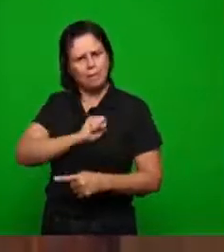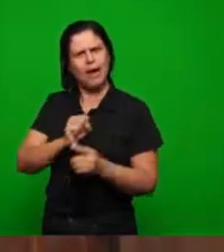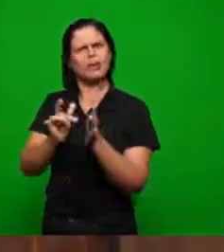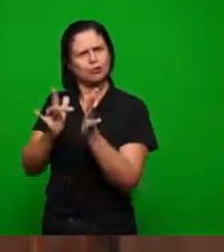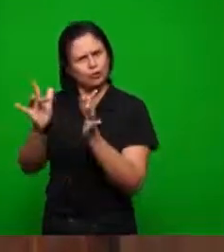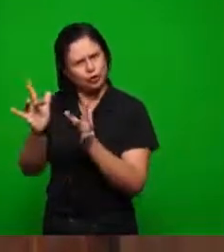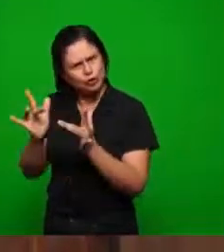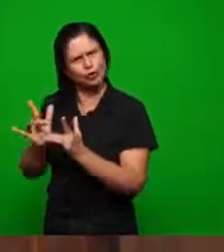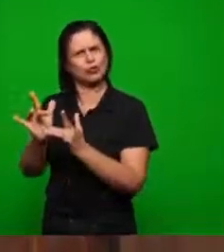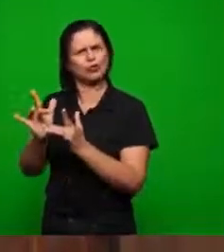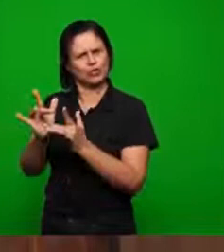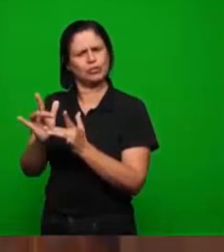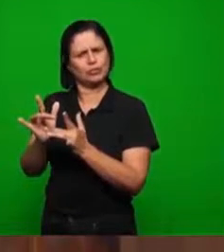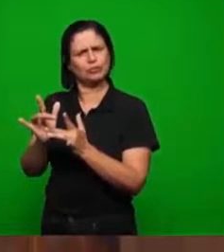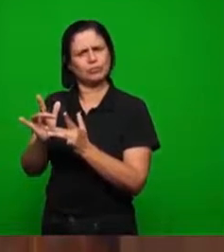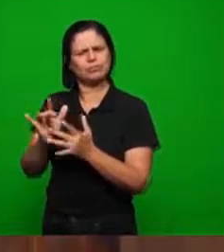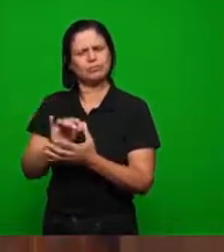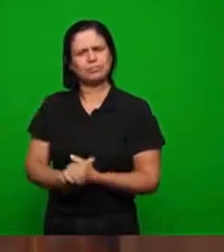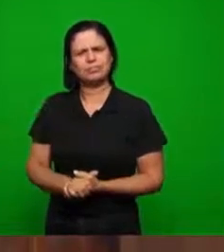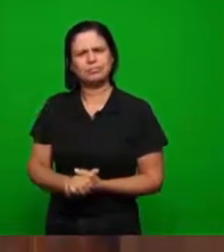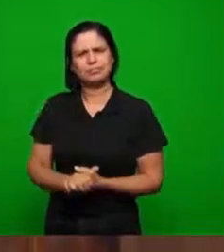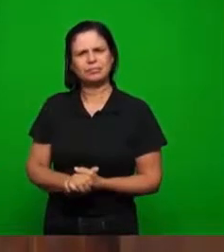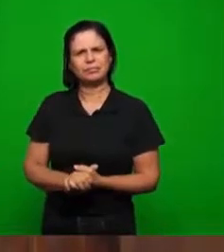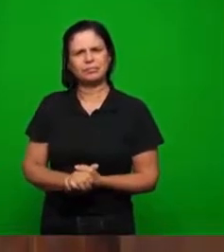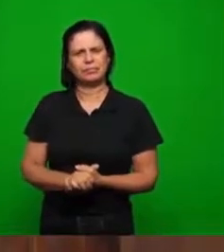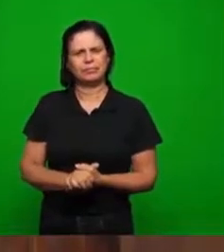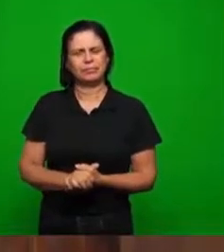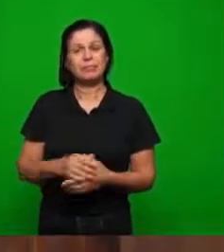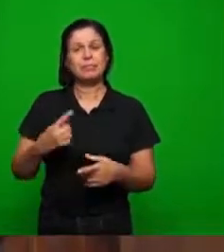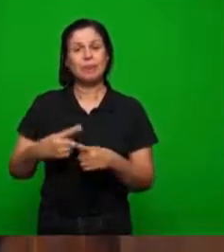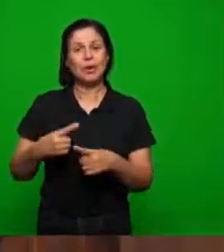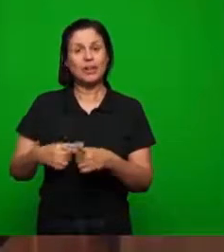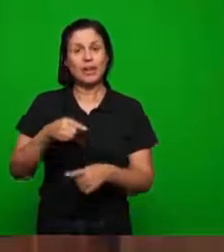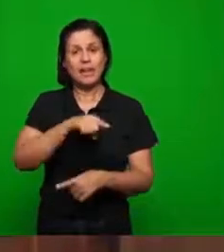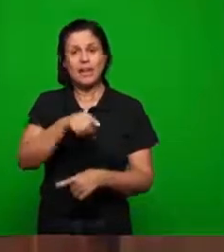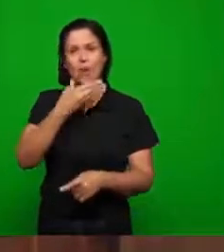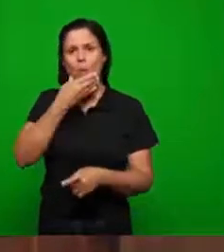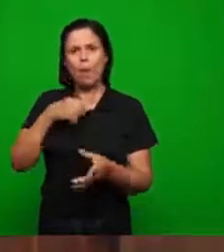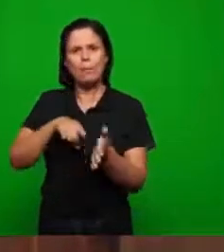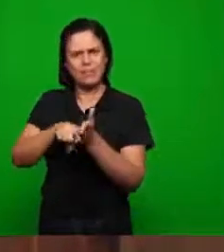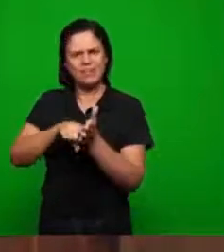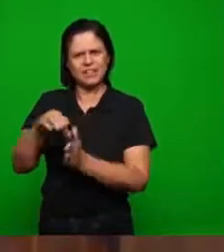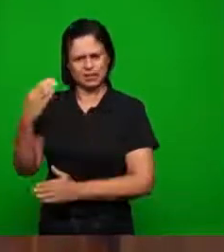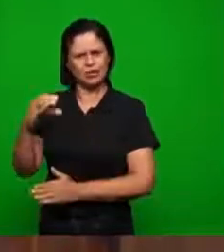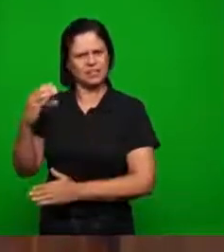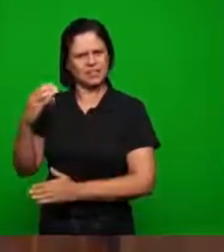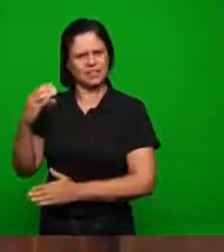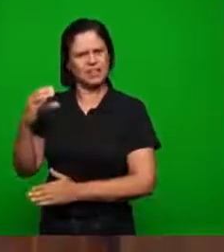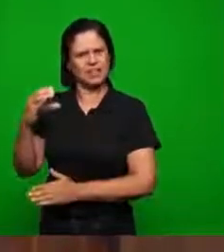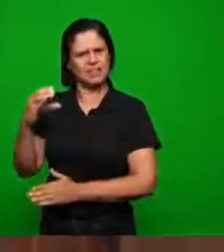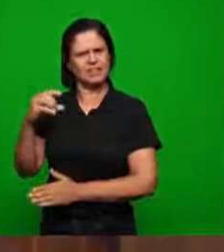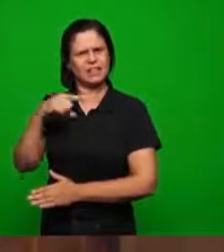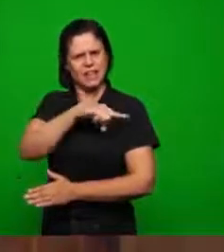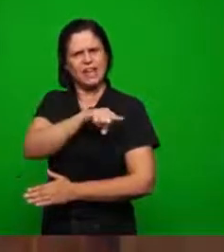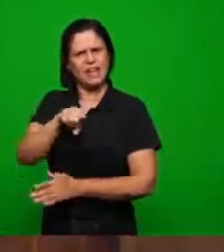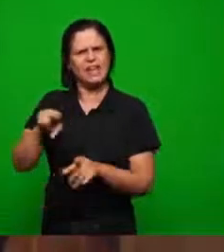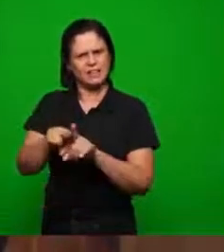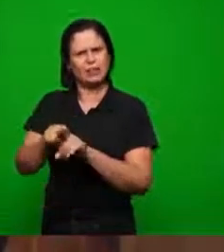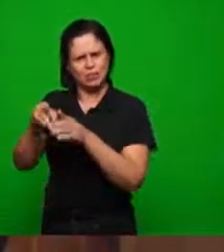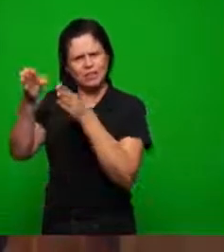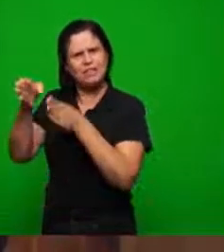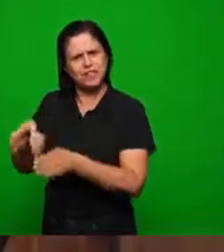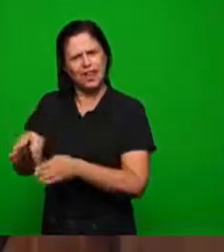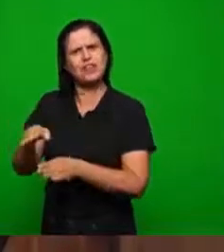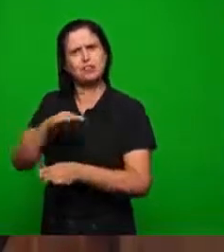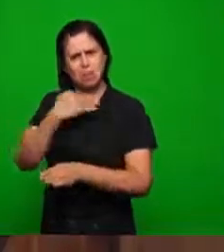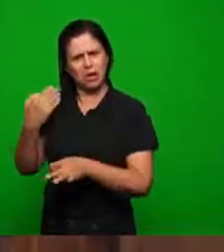contrariavam até cientificamente o interesse ou o assunto que a igreja mantinha naquele período.